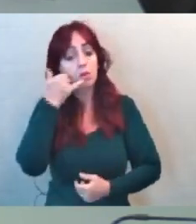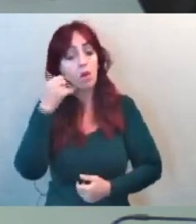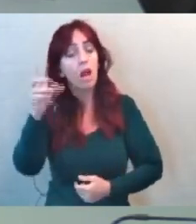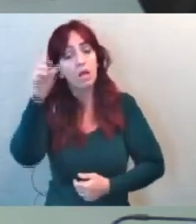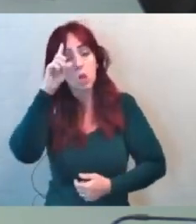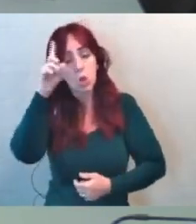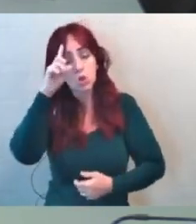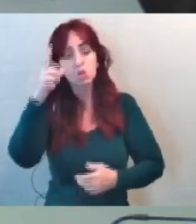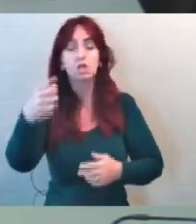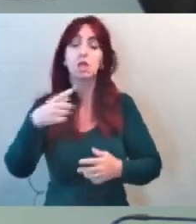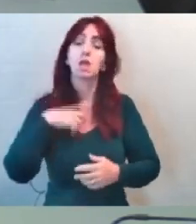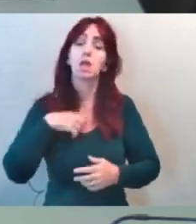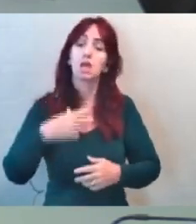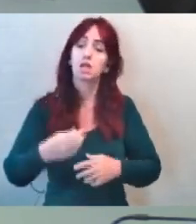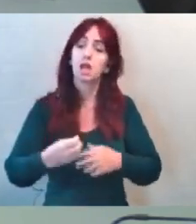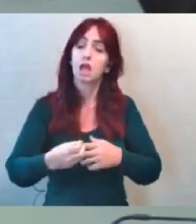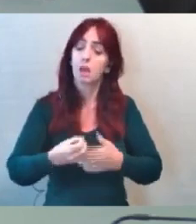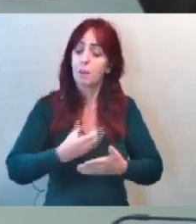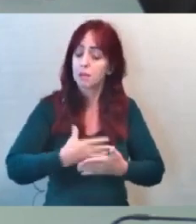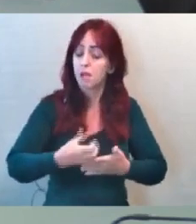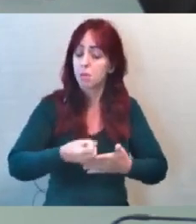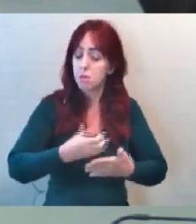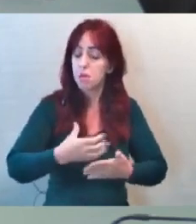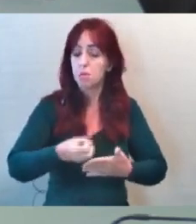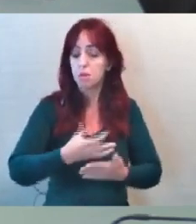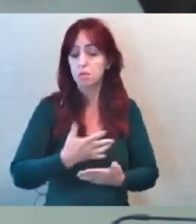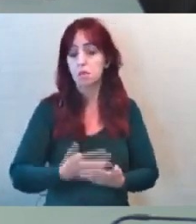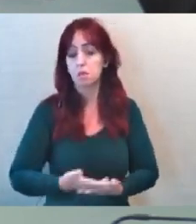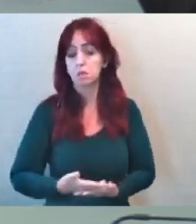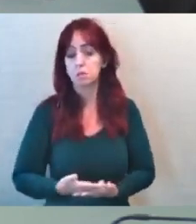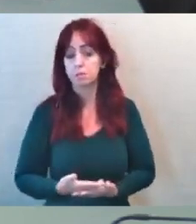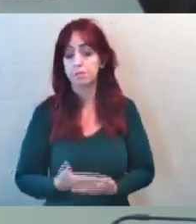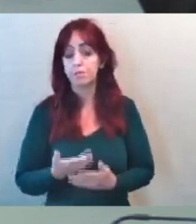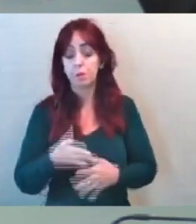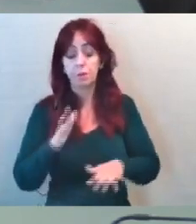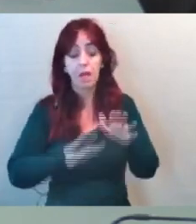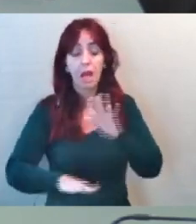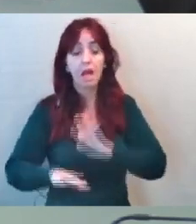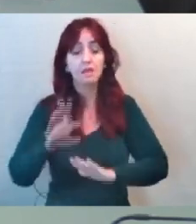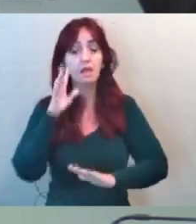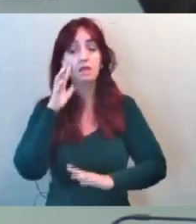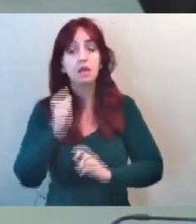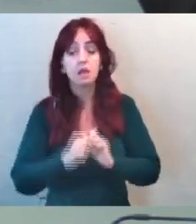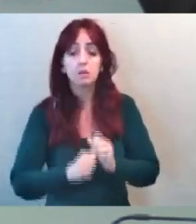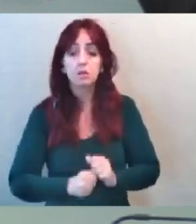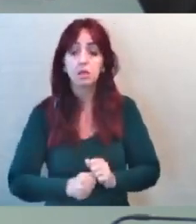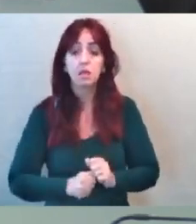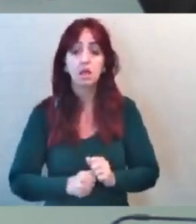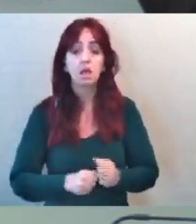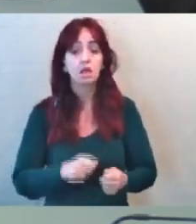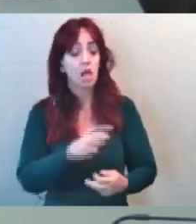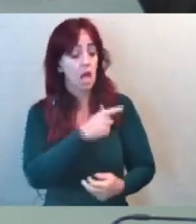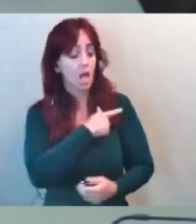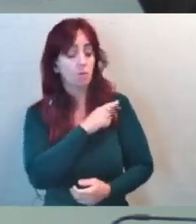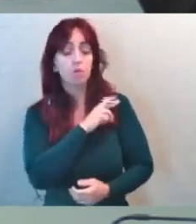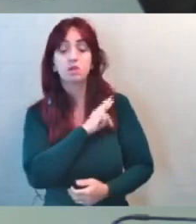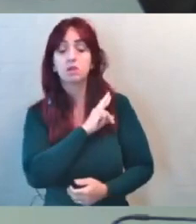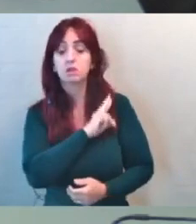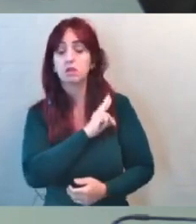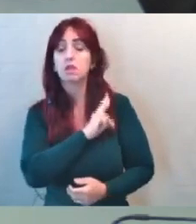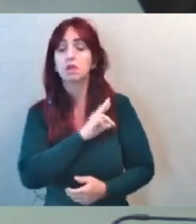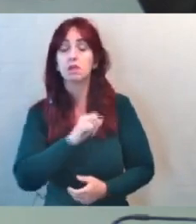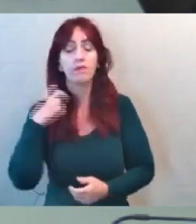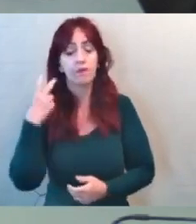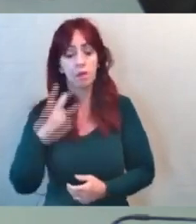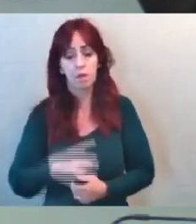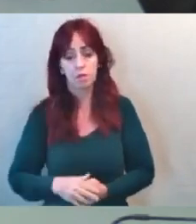estão conseguindo pegar o transporte público. E muitas das vezes eles acham que é, às vezes, a responsabilidade do vereador, é lógico, é minha fiscalizar. Mas aí quem tem que